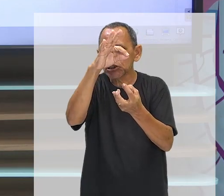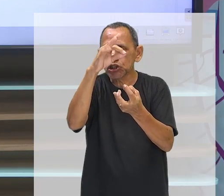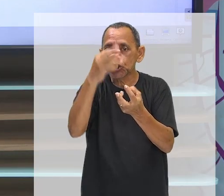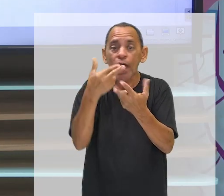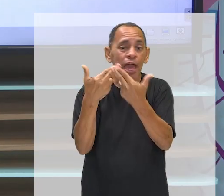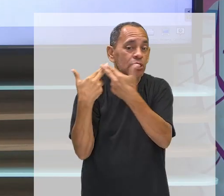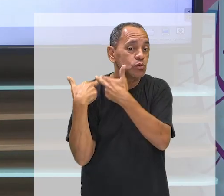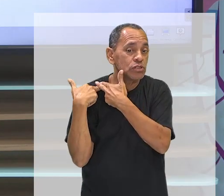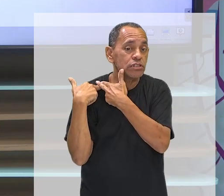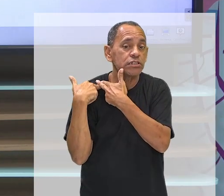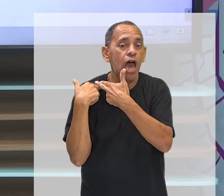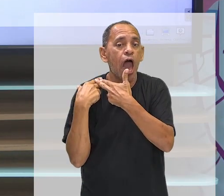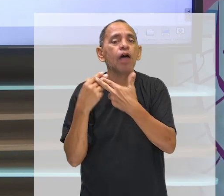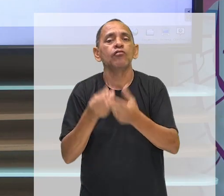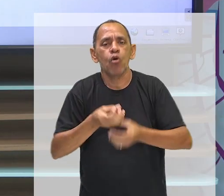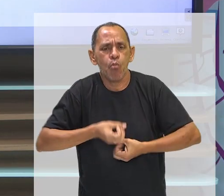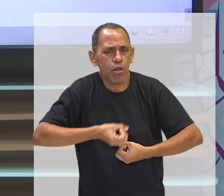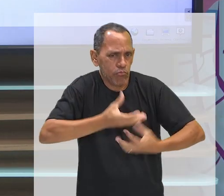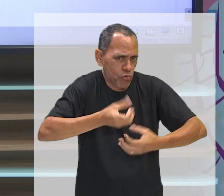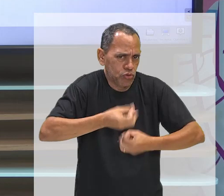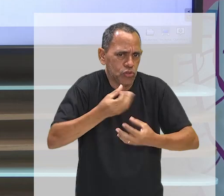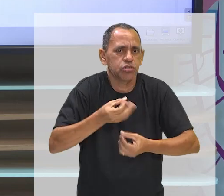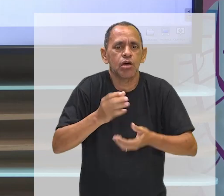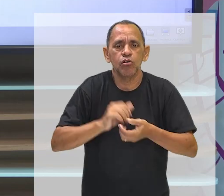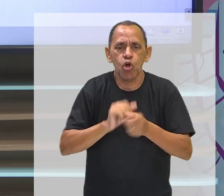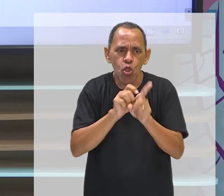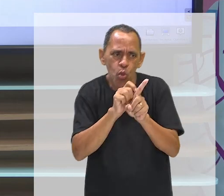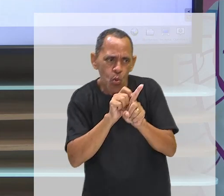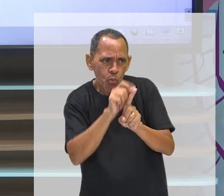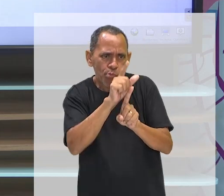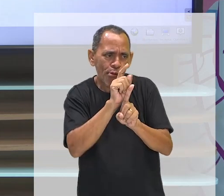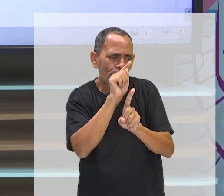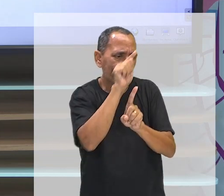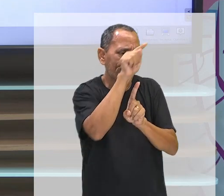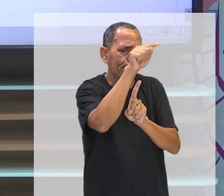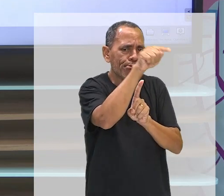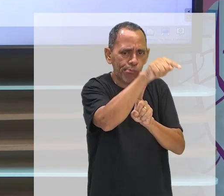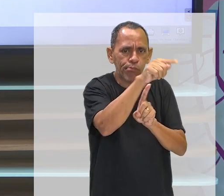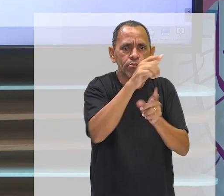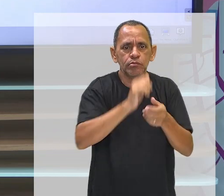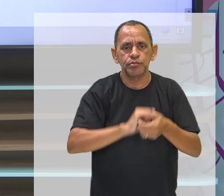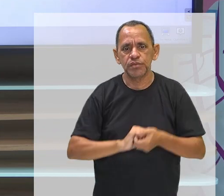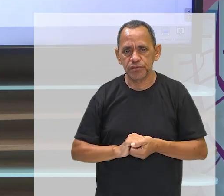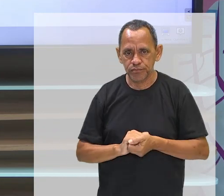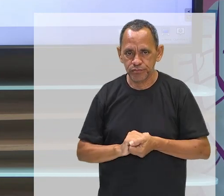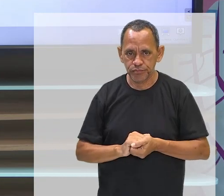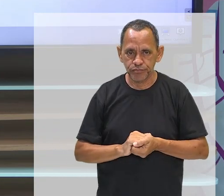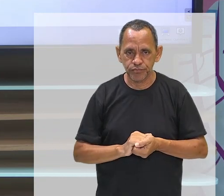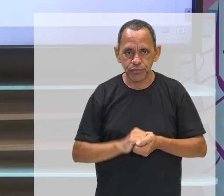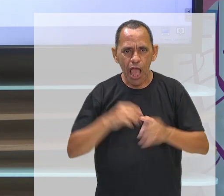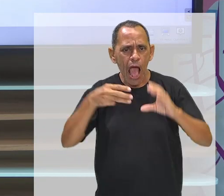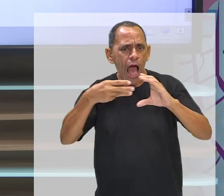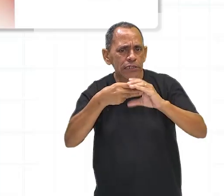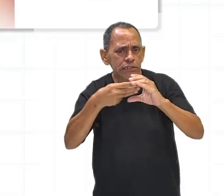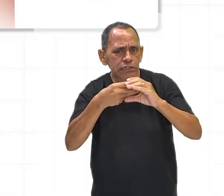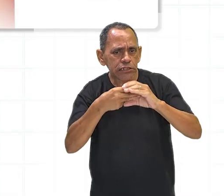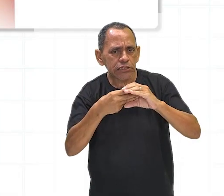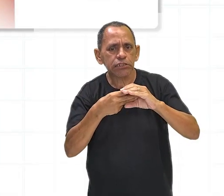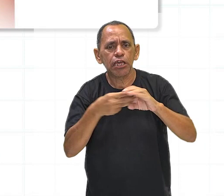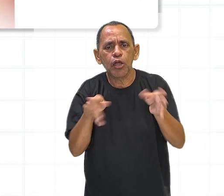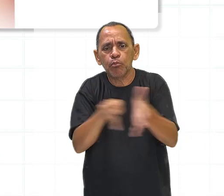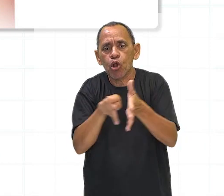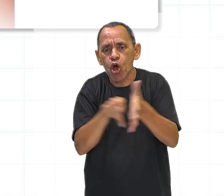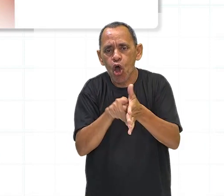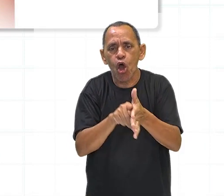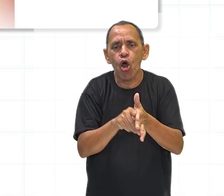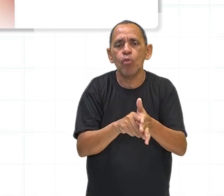produção dos espermatozoides, certo? Como a gente pôde observar, que é a célula reprodutiva masculina. Na próxima imagem, a gente